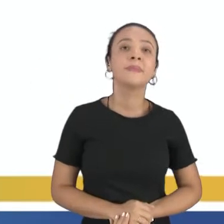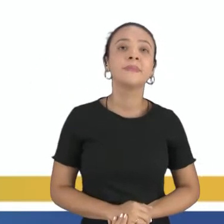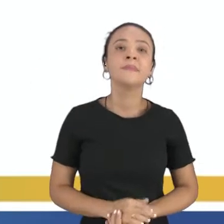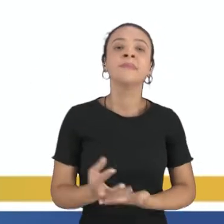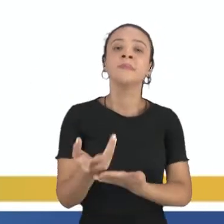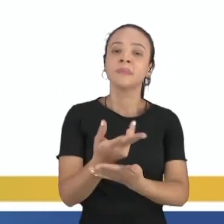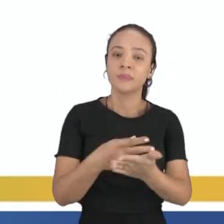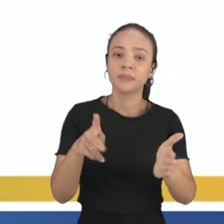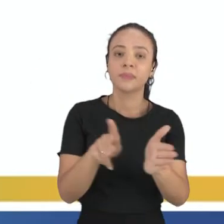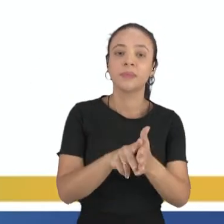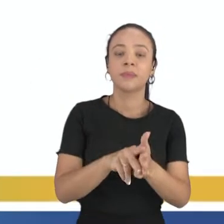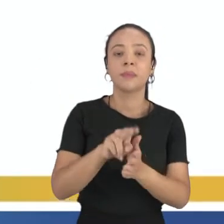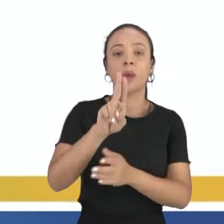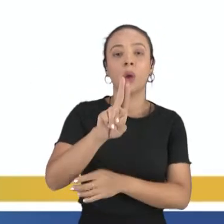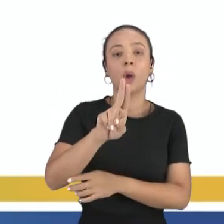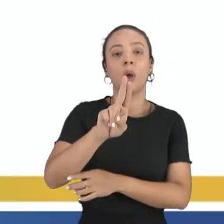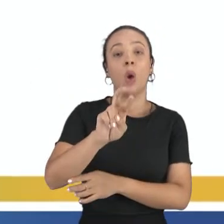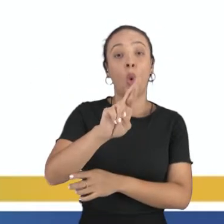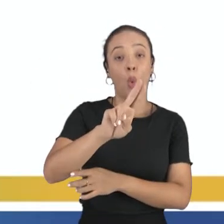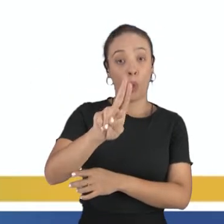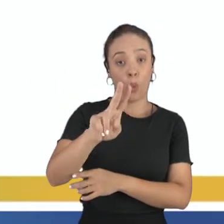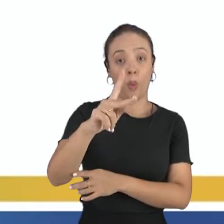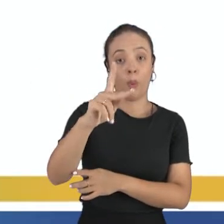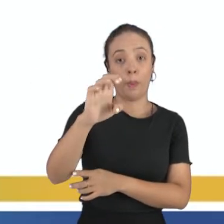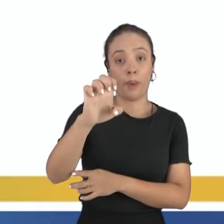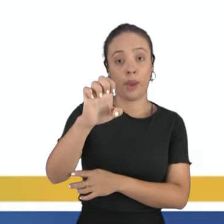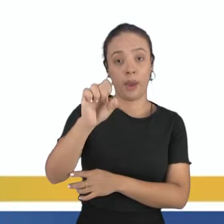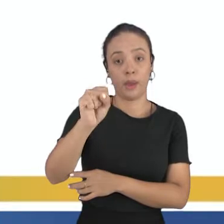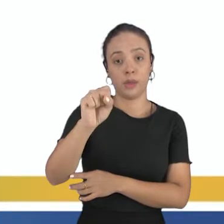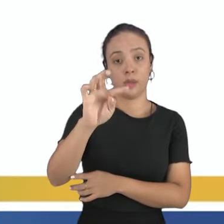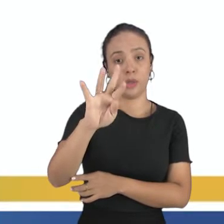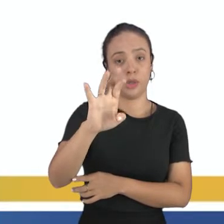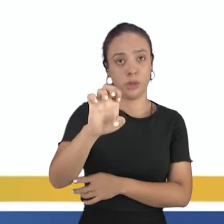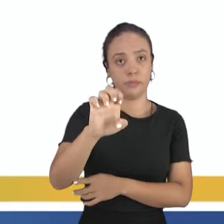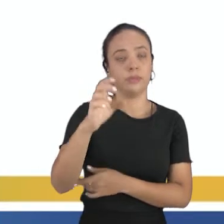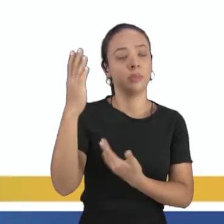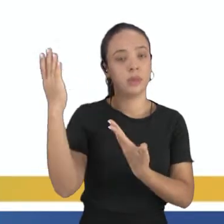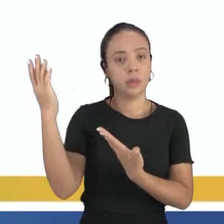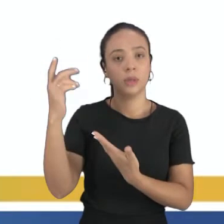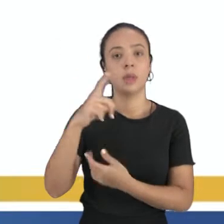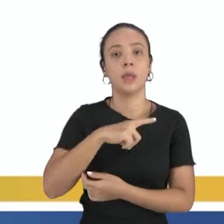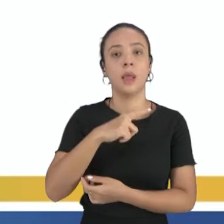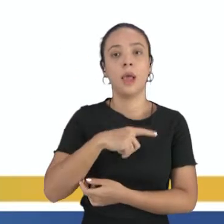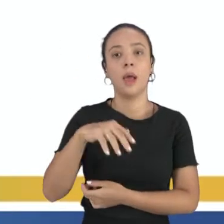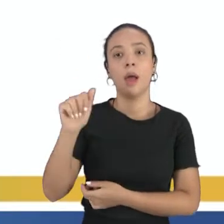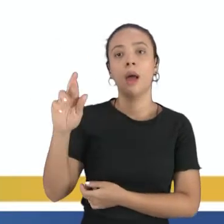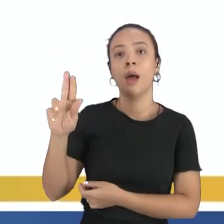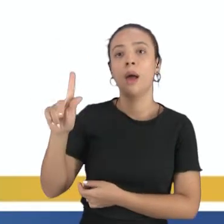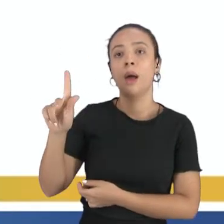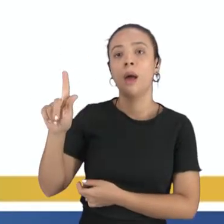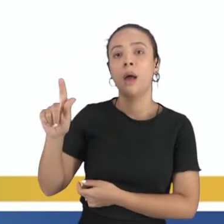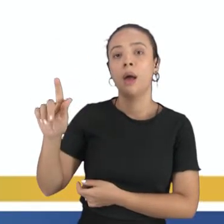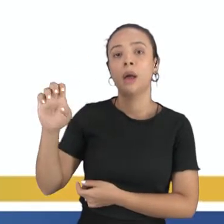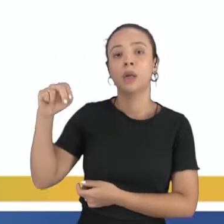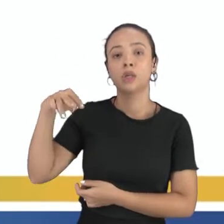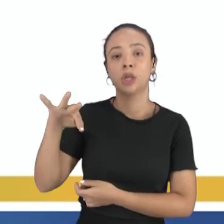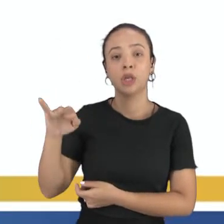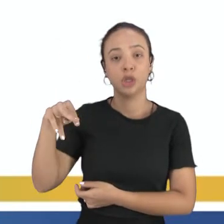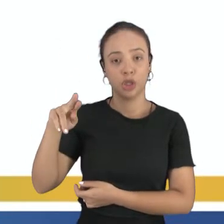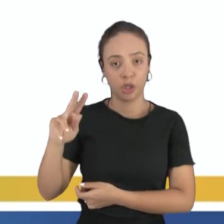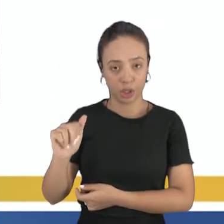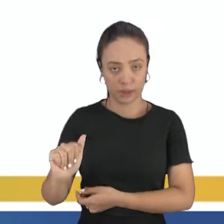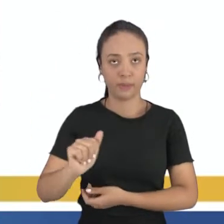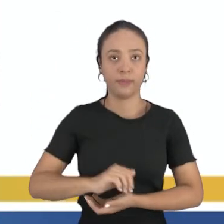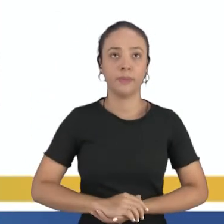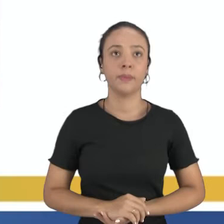arte rupestre do período paleolítico, e essa obra de arte se encontra na Argentina. É a Cuba de las Manos.